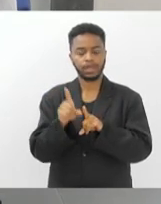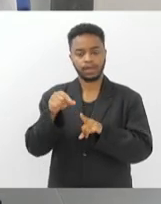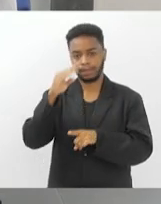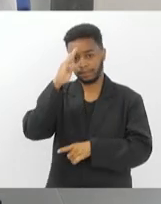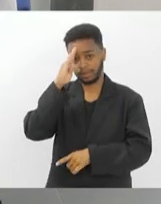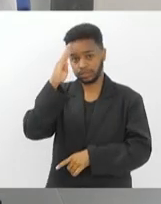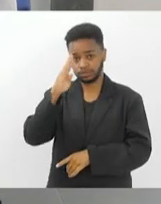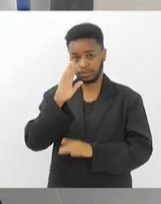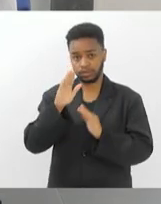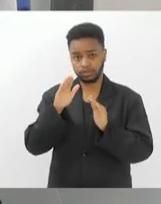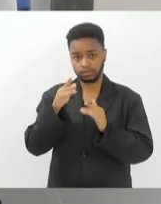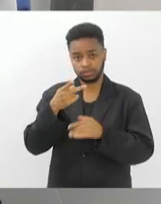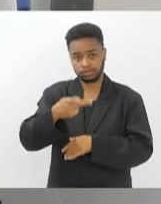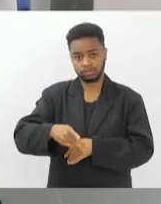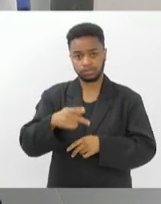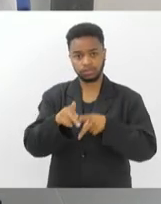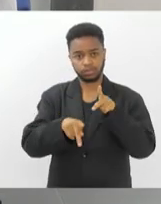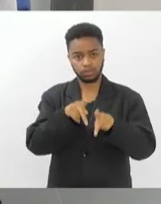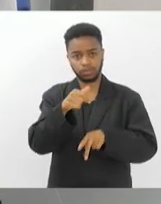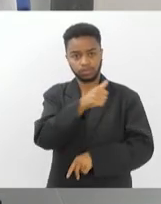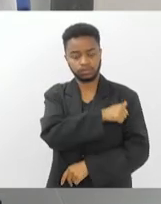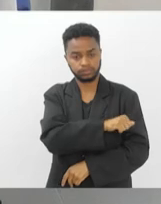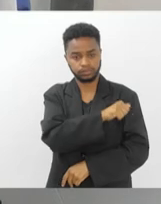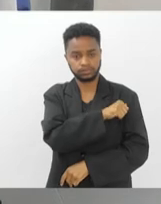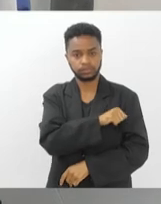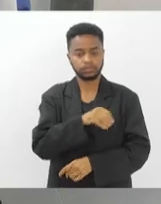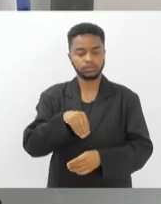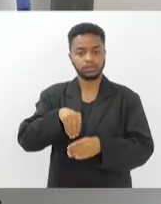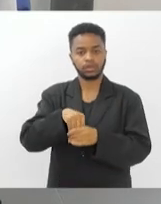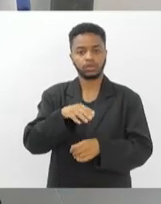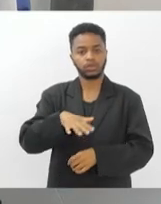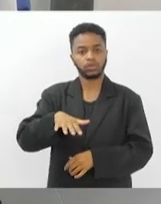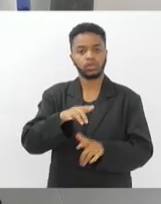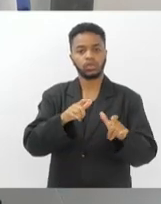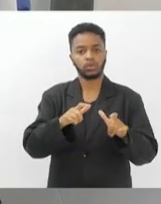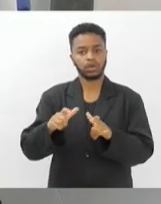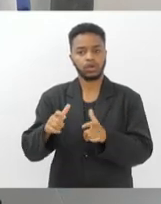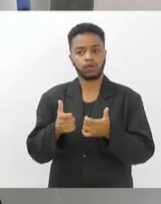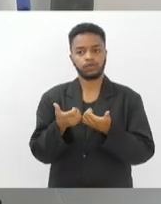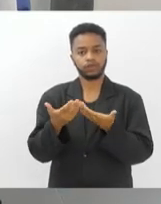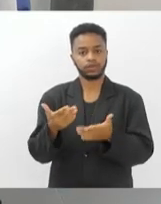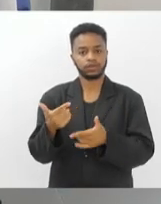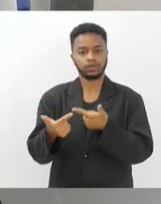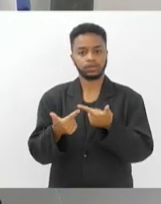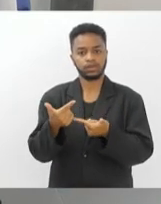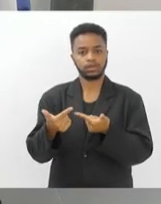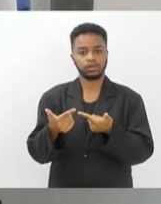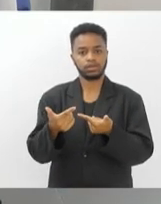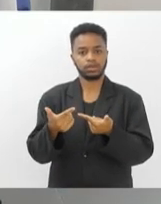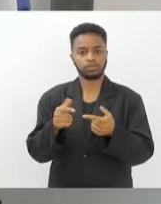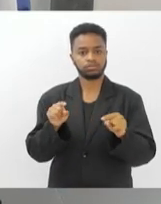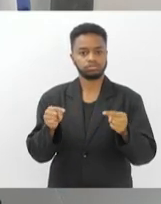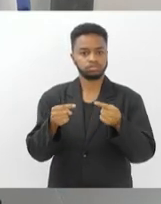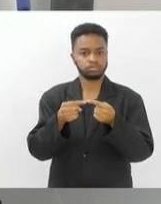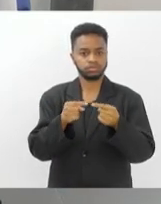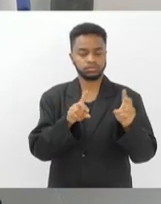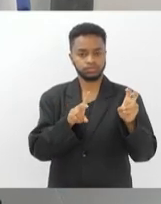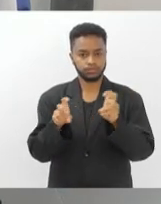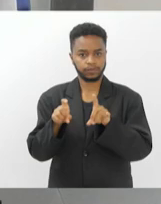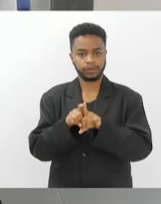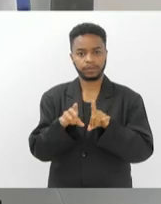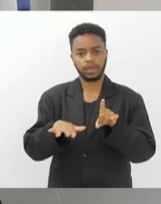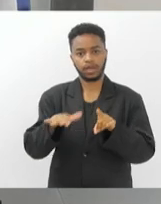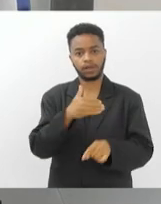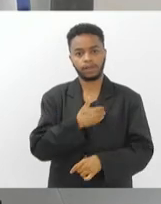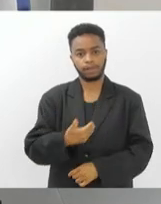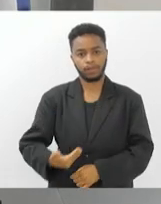para a população do Estado do Rio de Janeiro em estabelecimentos prestadores de serviços destinados a esta finalidade, bem como nos espaços públicos